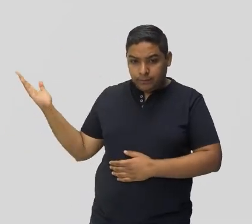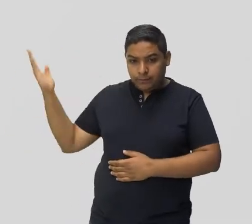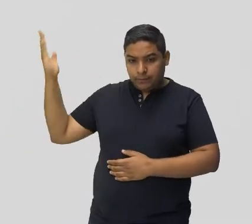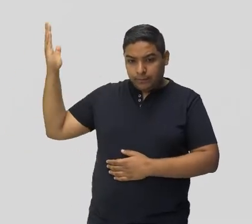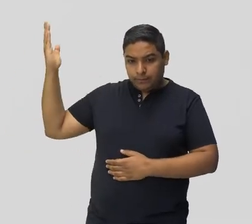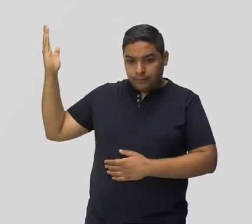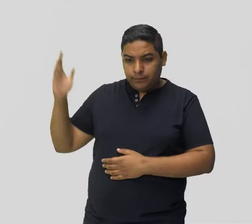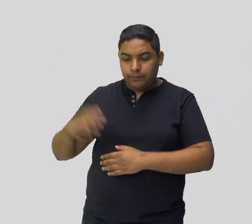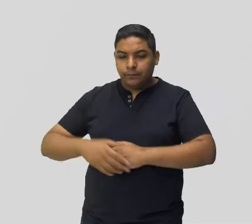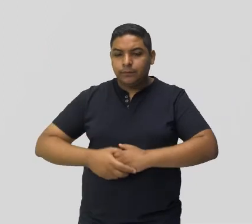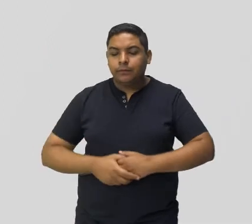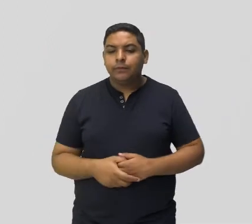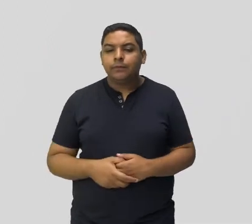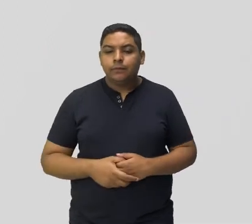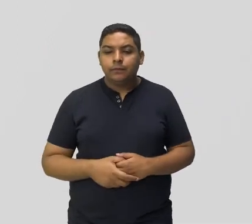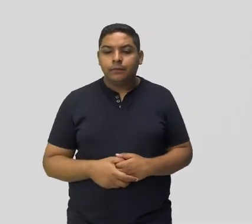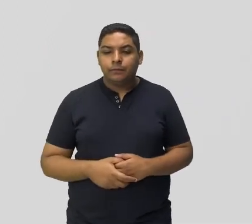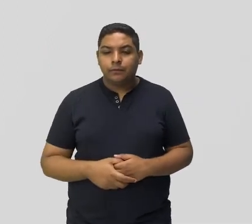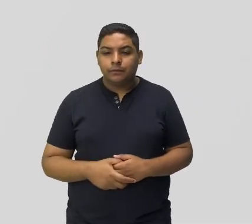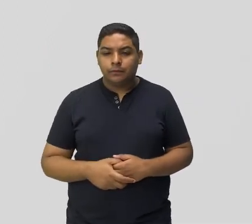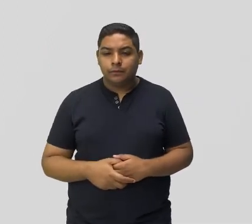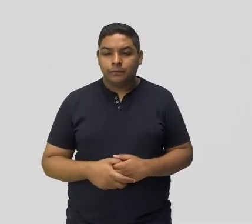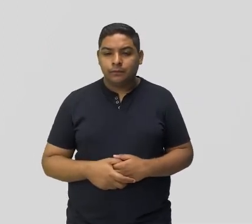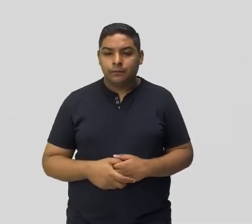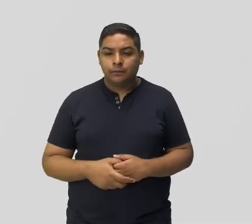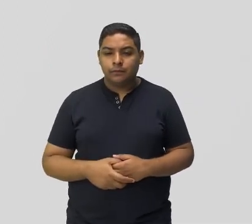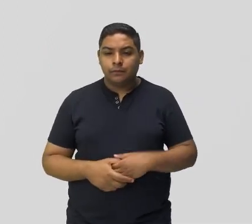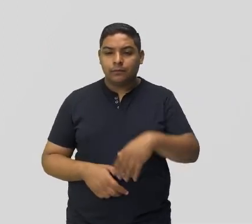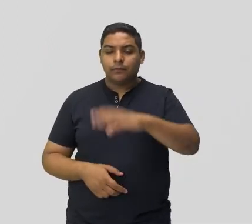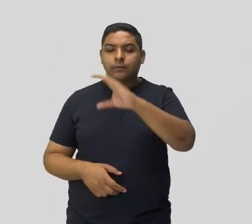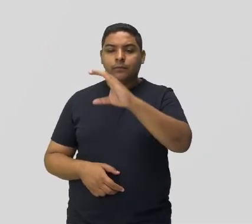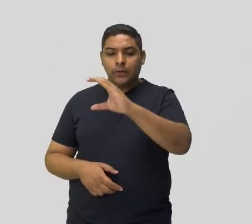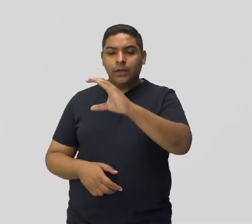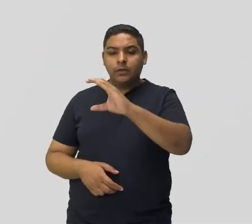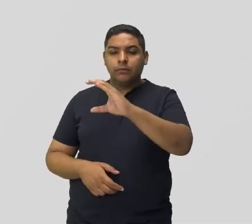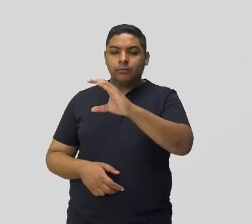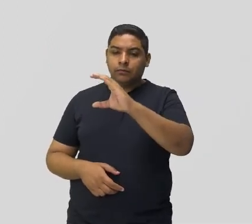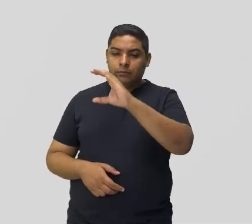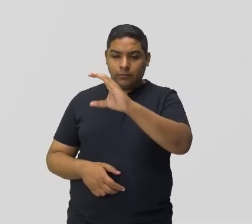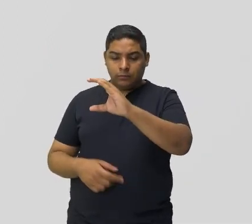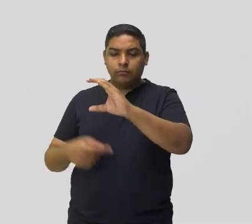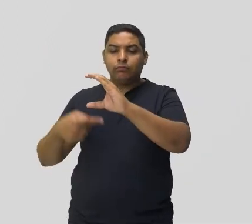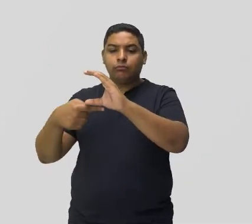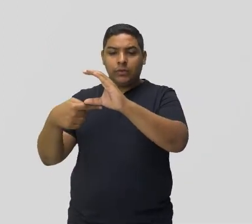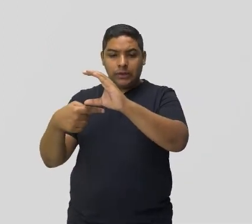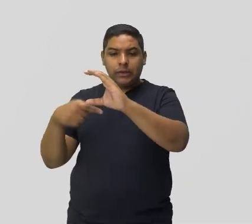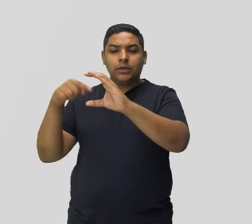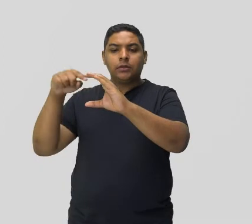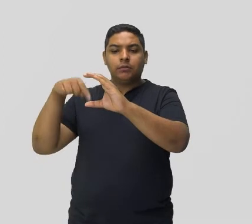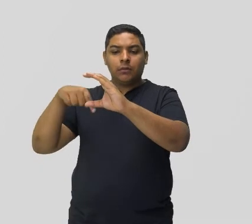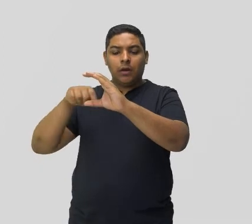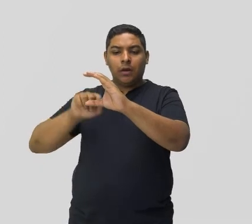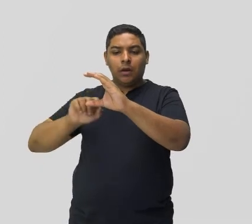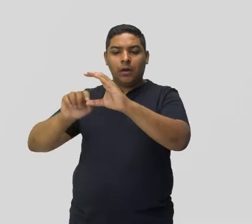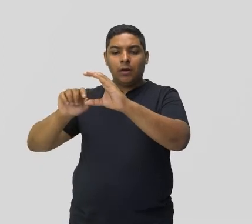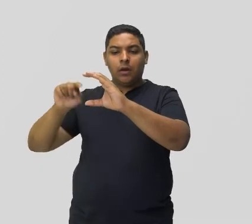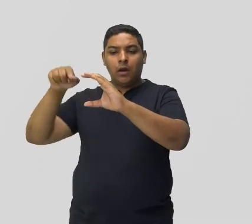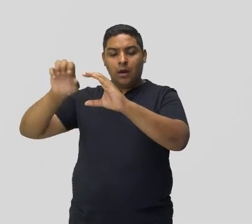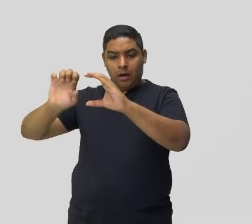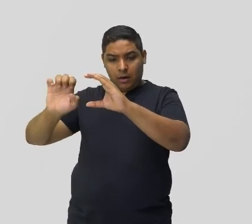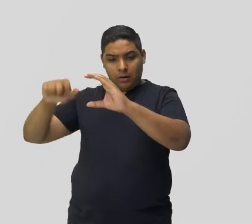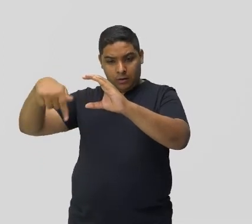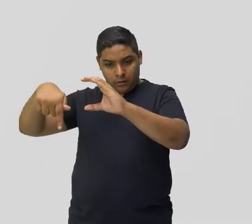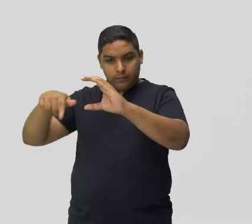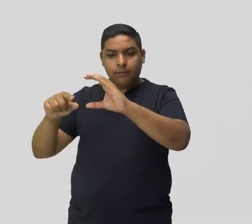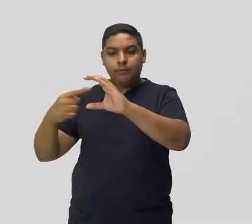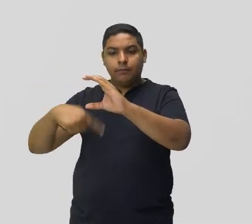vai ficar capacitância equivalente sobre 1 que tem aqui embaixo, olha. Só que você não vê, não é? Que ele fica escondido. 7 sobre